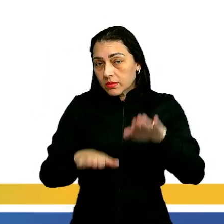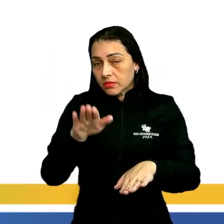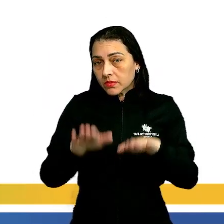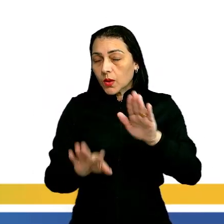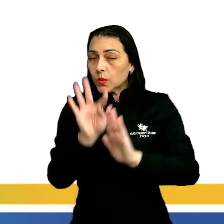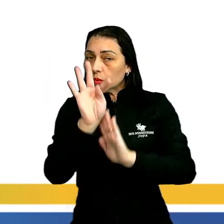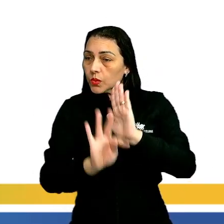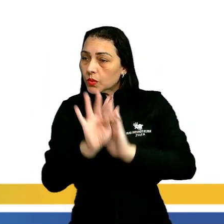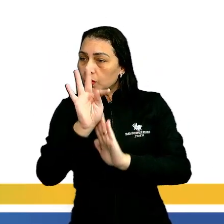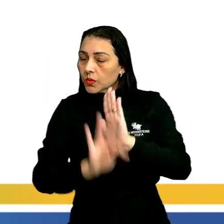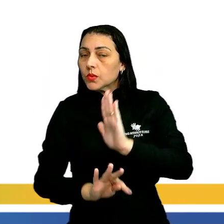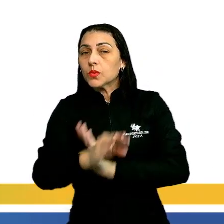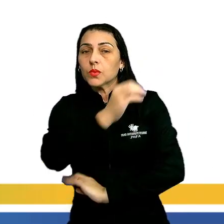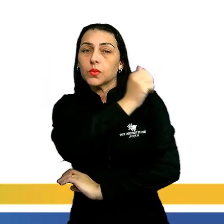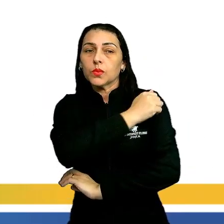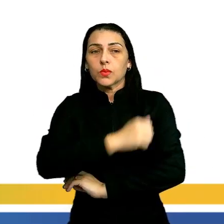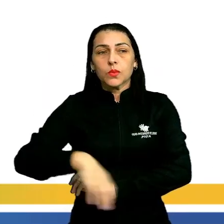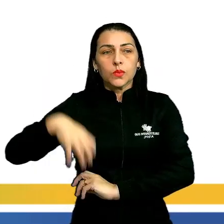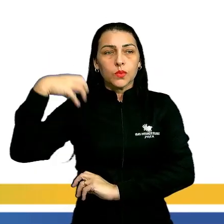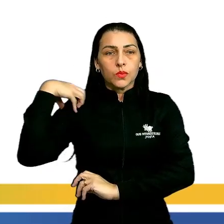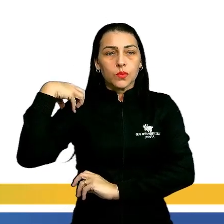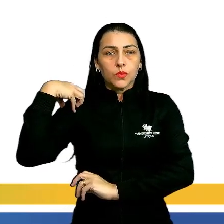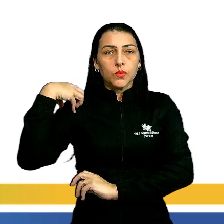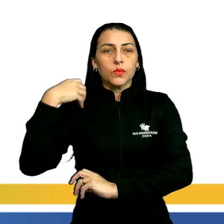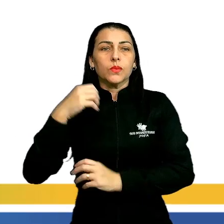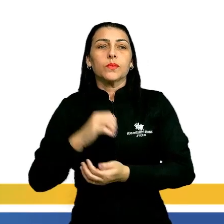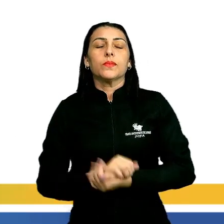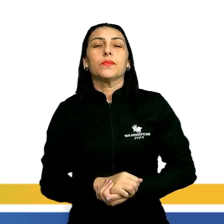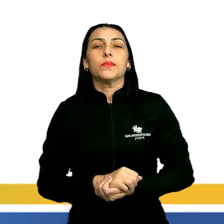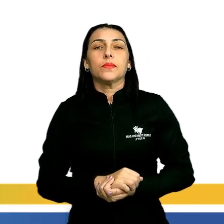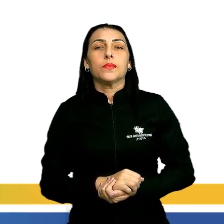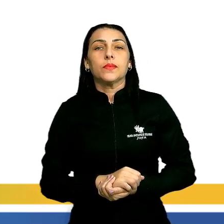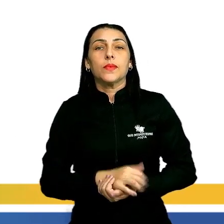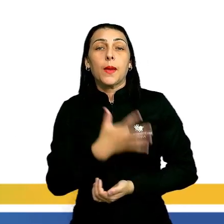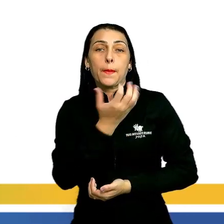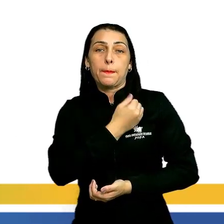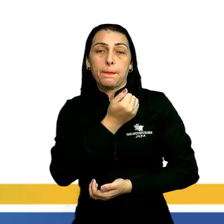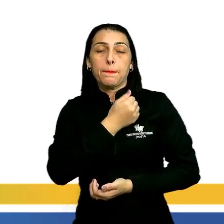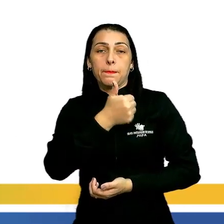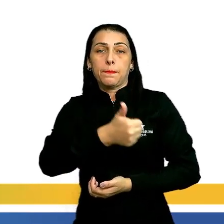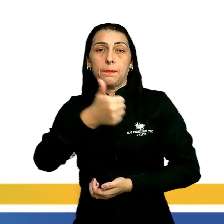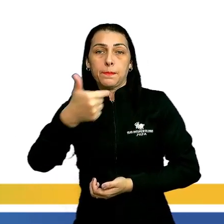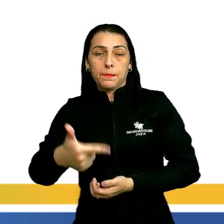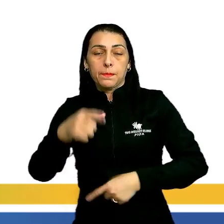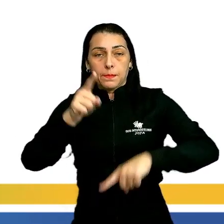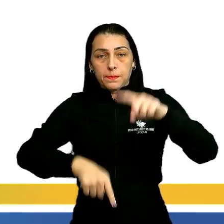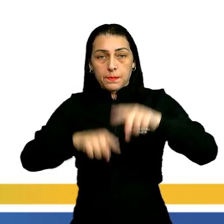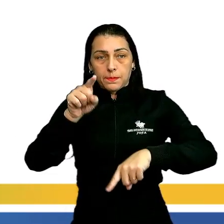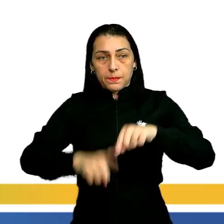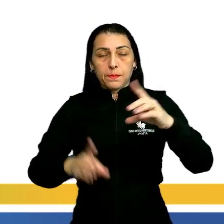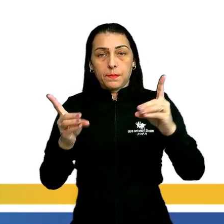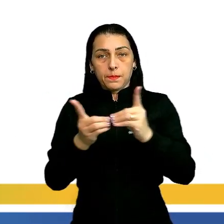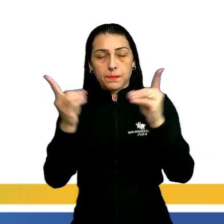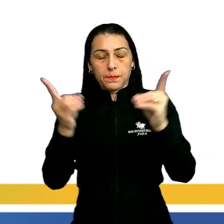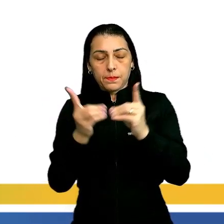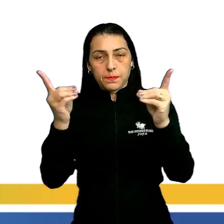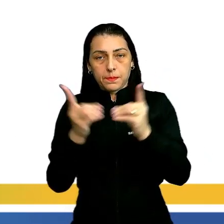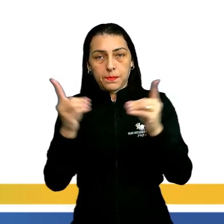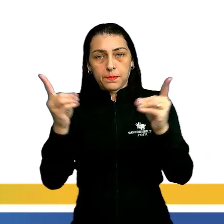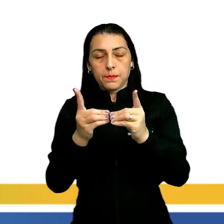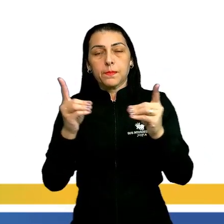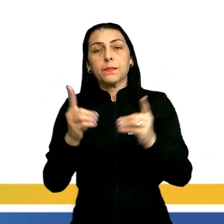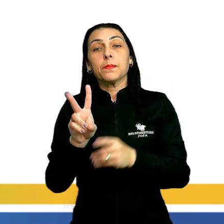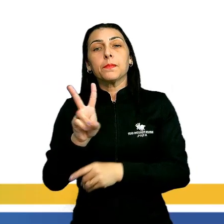um texto do Aristóteles, esse conteúdo ele está aí na página 112 do nosso material didático, que ainda é